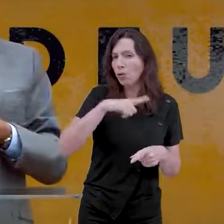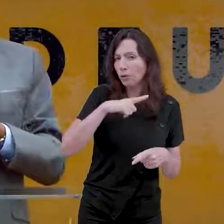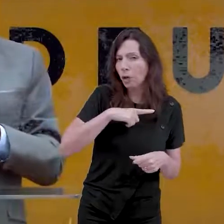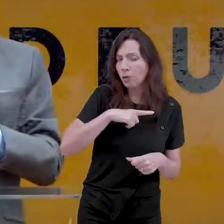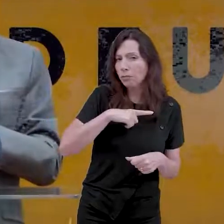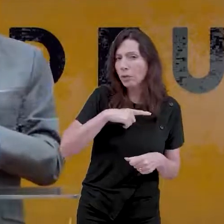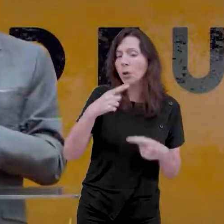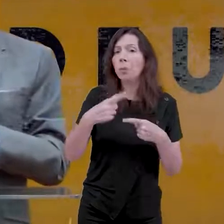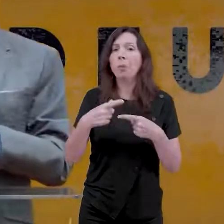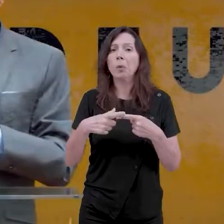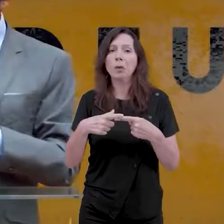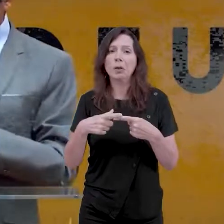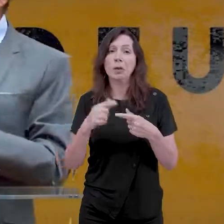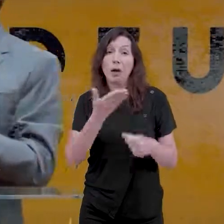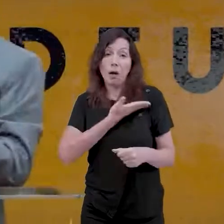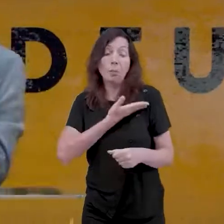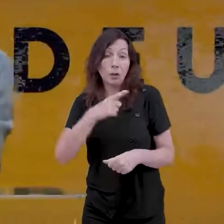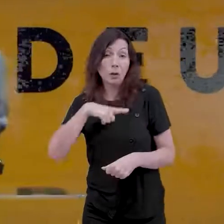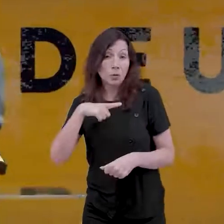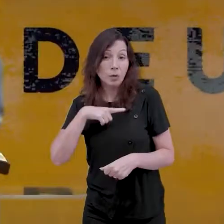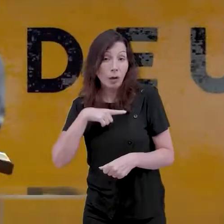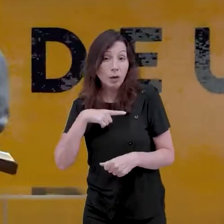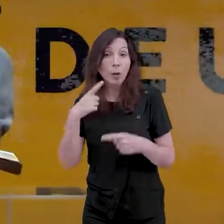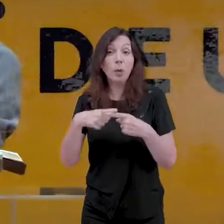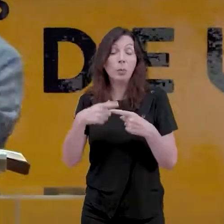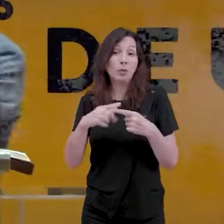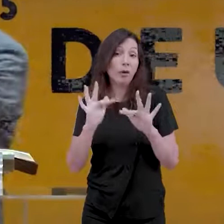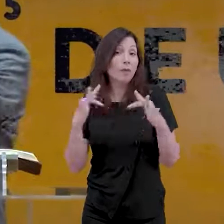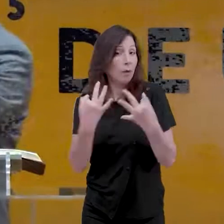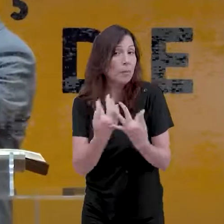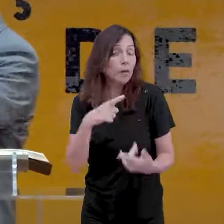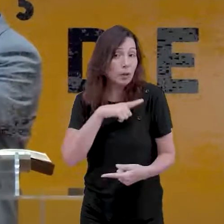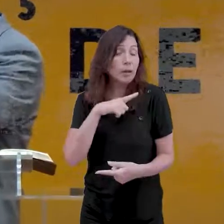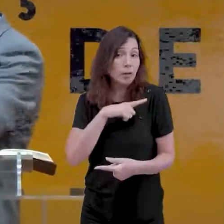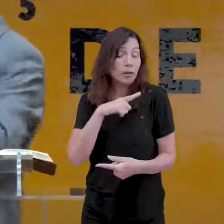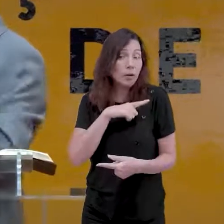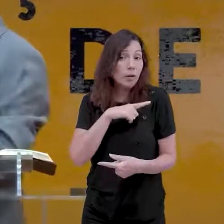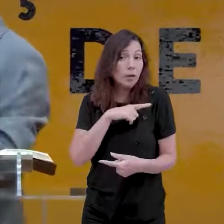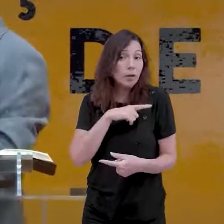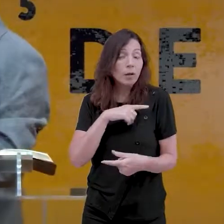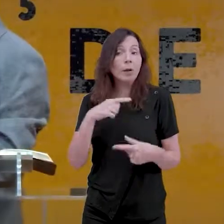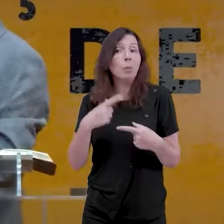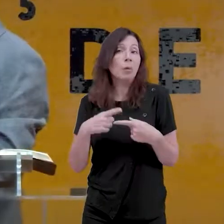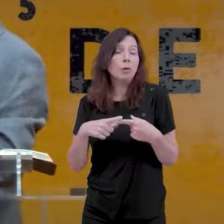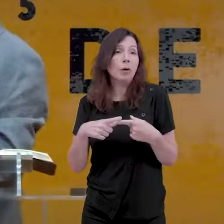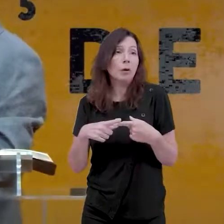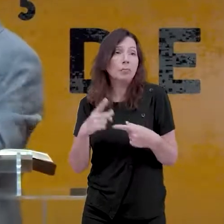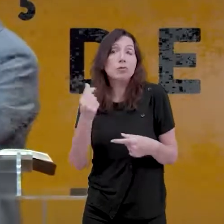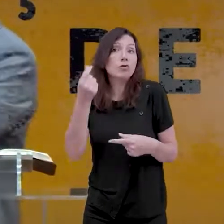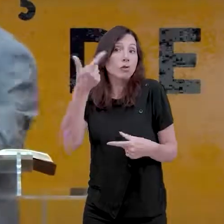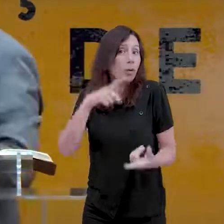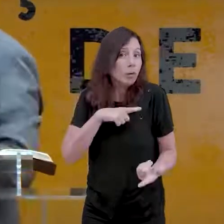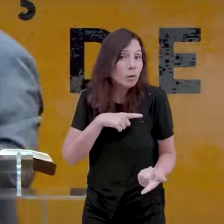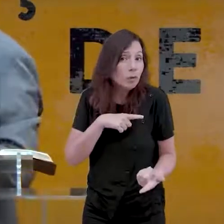tem amigos? Porque você tem determinadas convicções sólidas na sua cabeça?